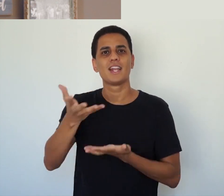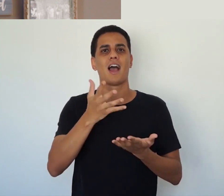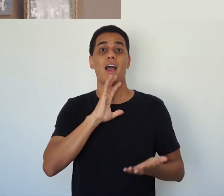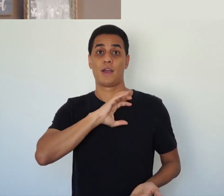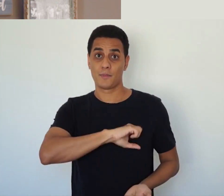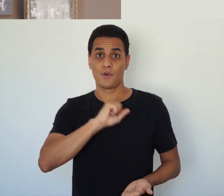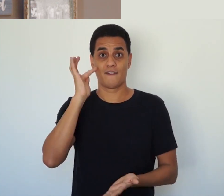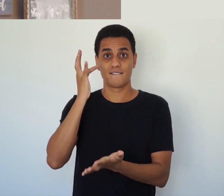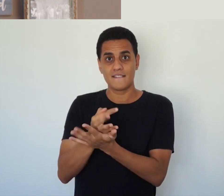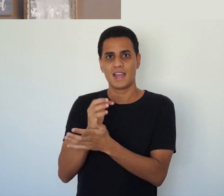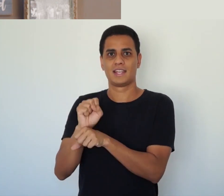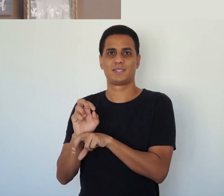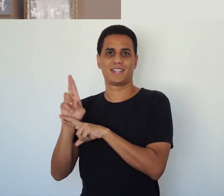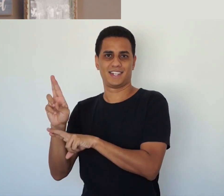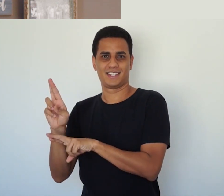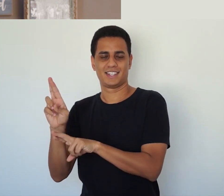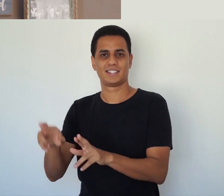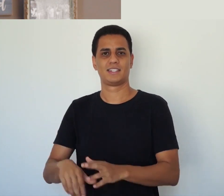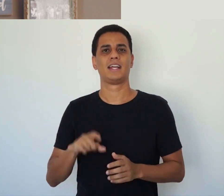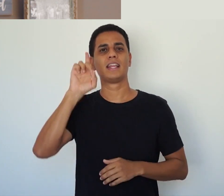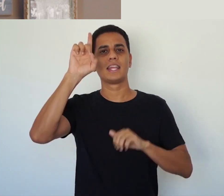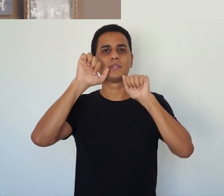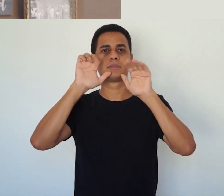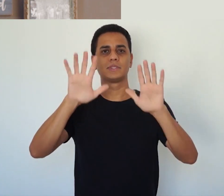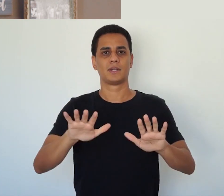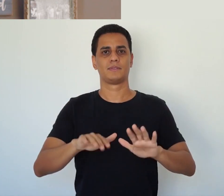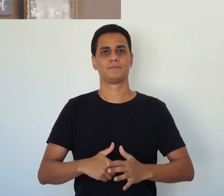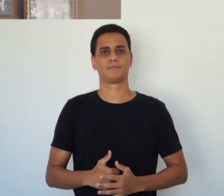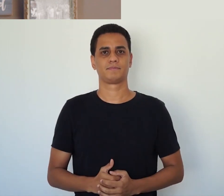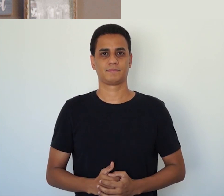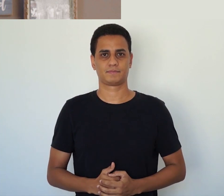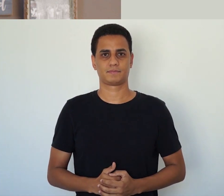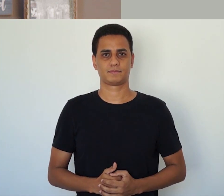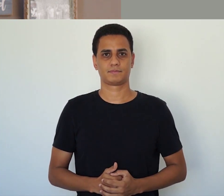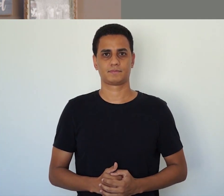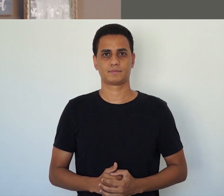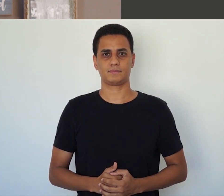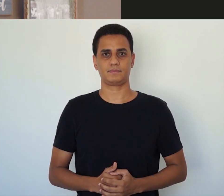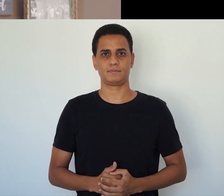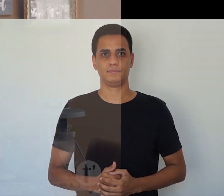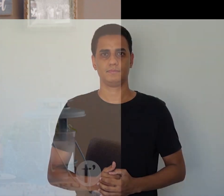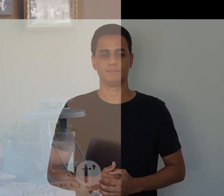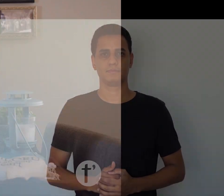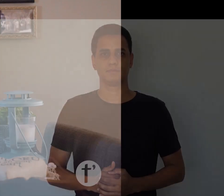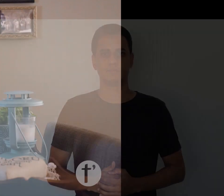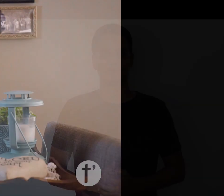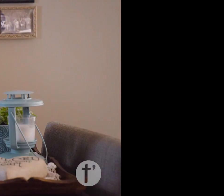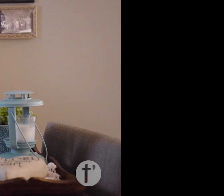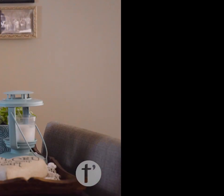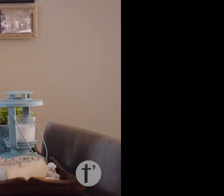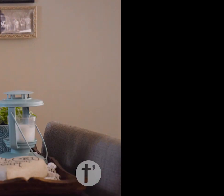Convido você a compartilhar amor, fé e esperança. Deus abençoe.